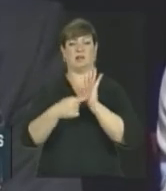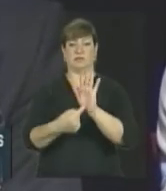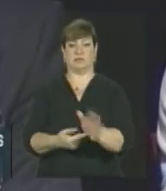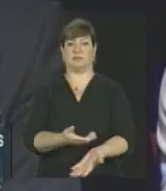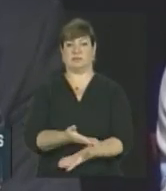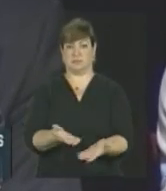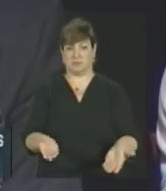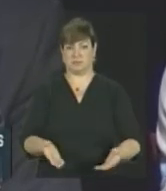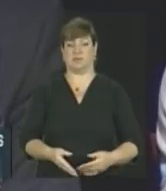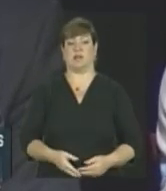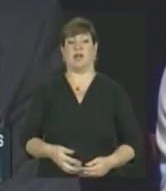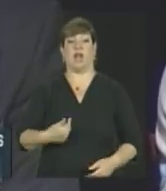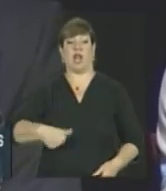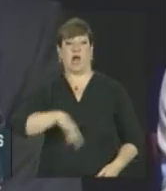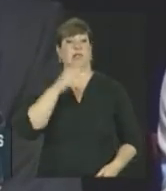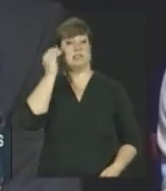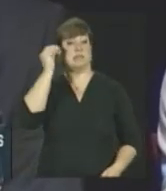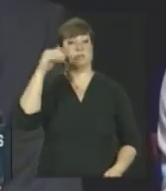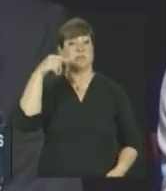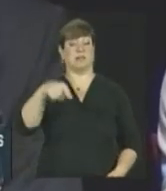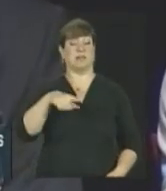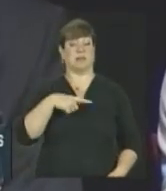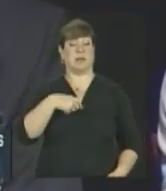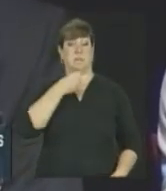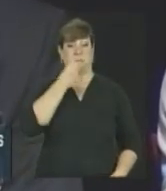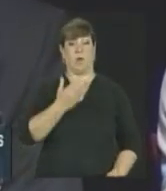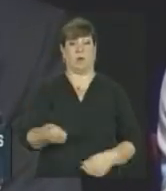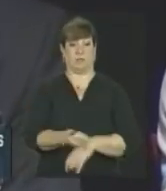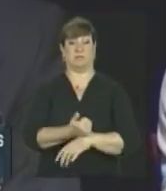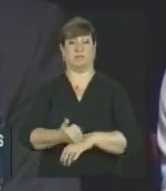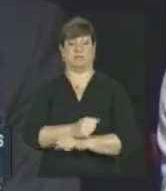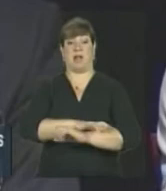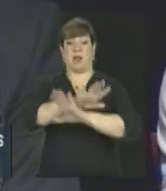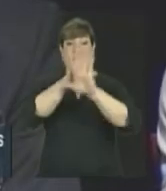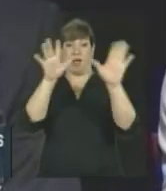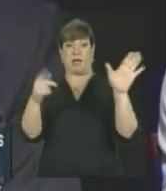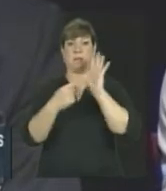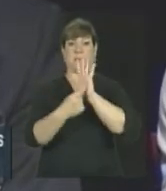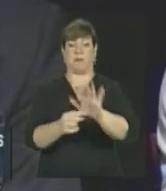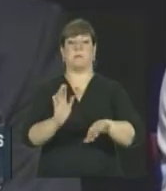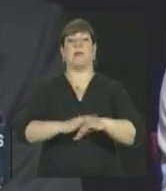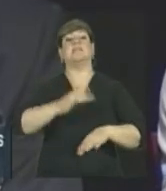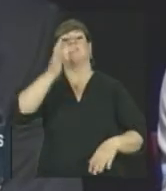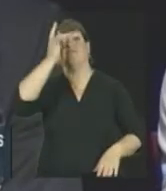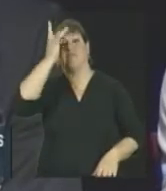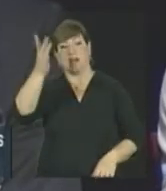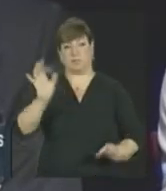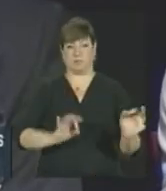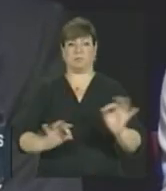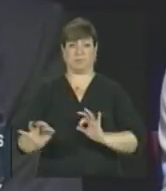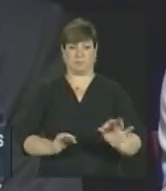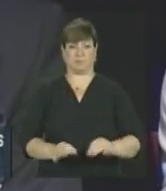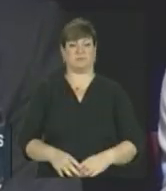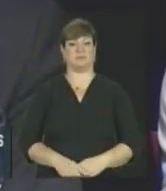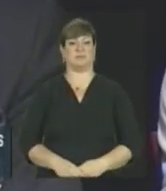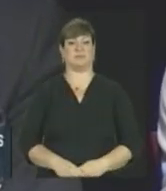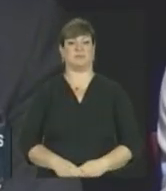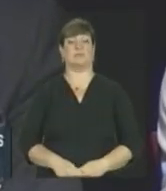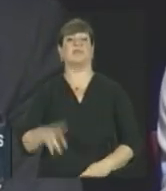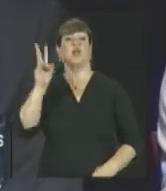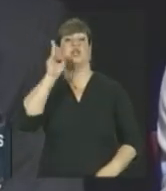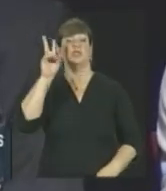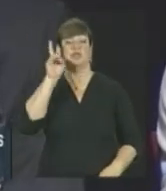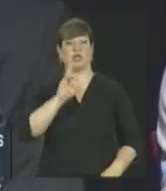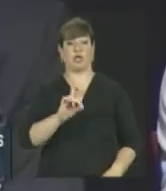nossa experiência tem dito que isso torna as coisas mais transparentes e mais fácil de administrar. Quanto